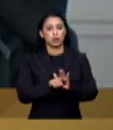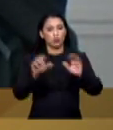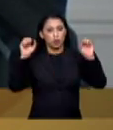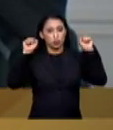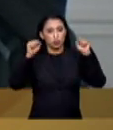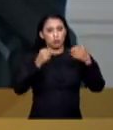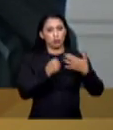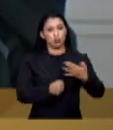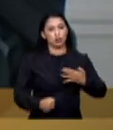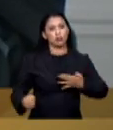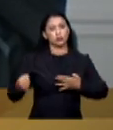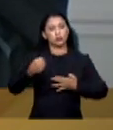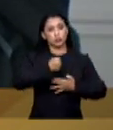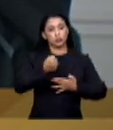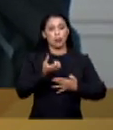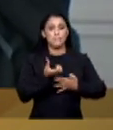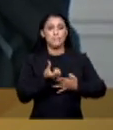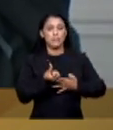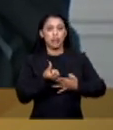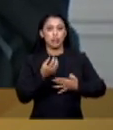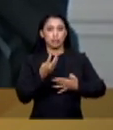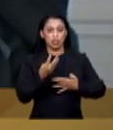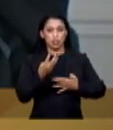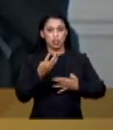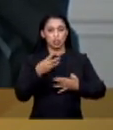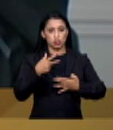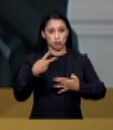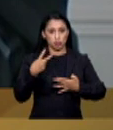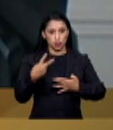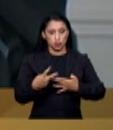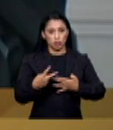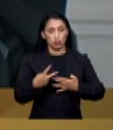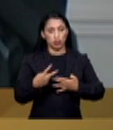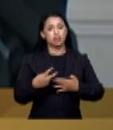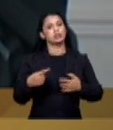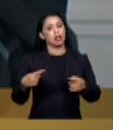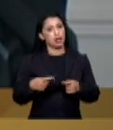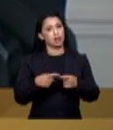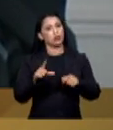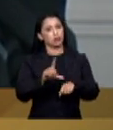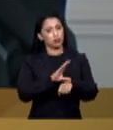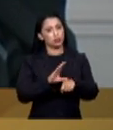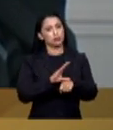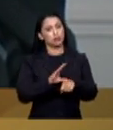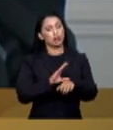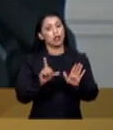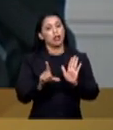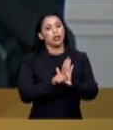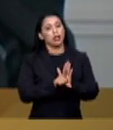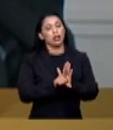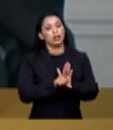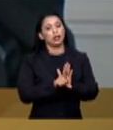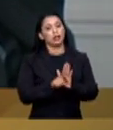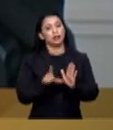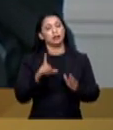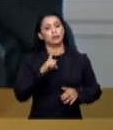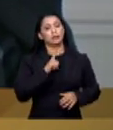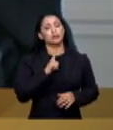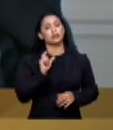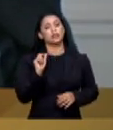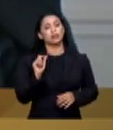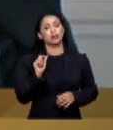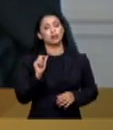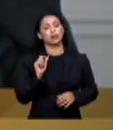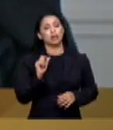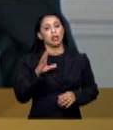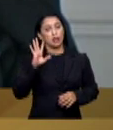súmula 632. É constitucional, diz a súmula, lei que fixa o prazo de decadência para impetração